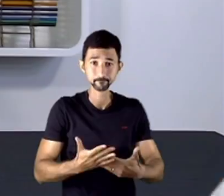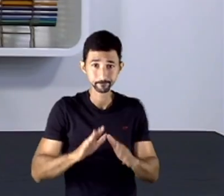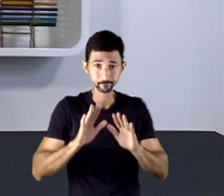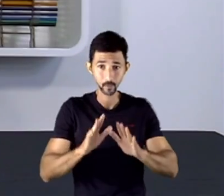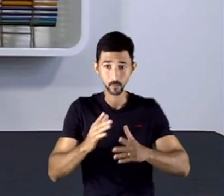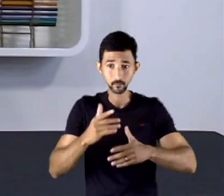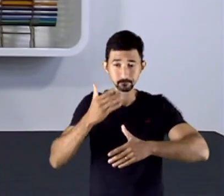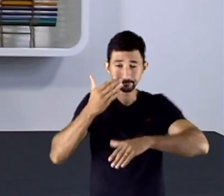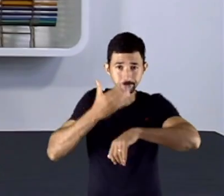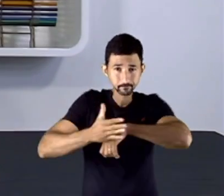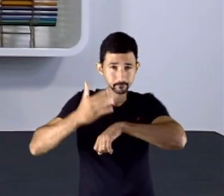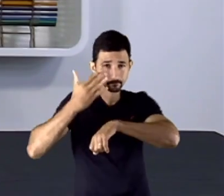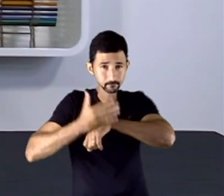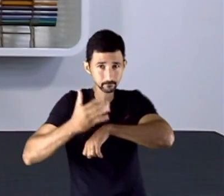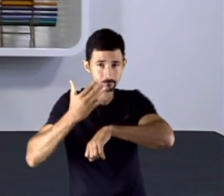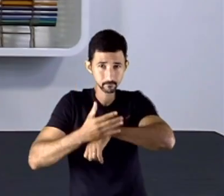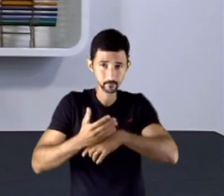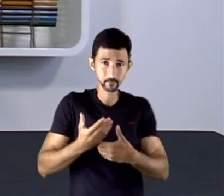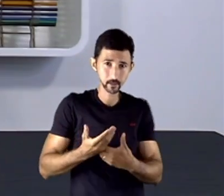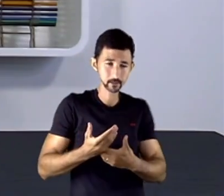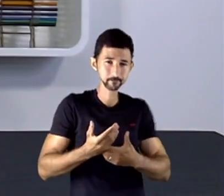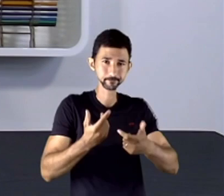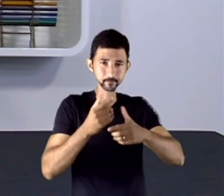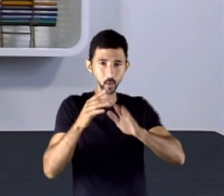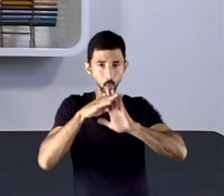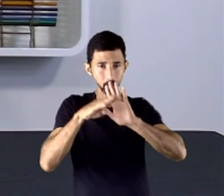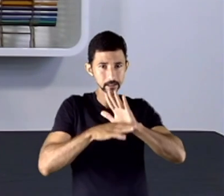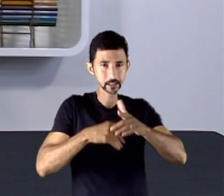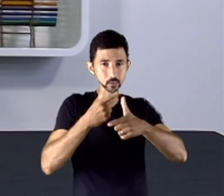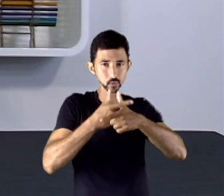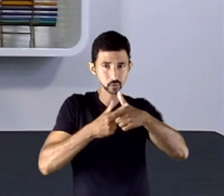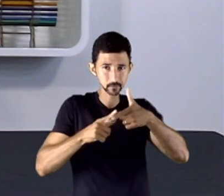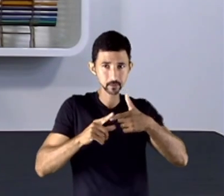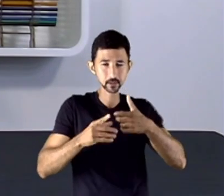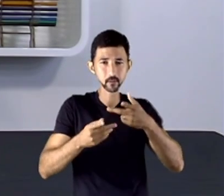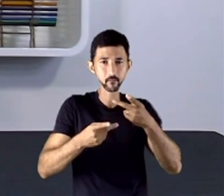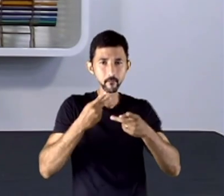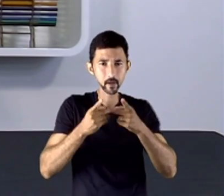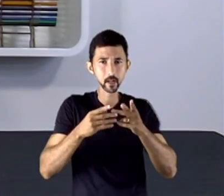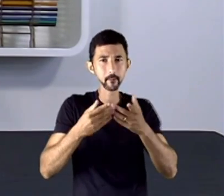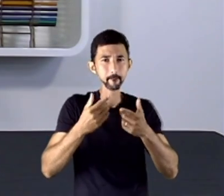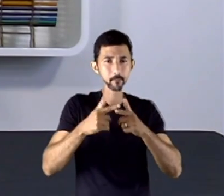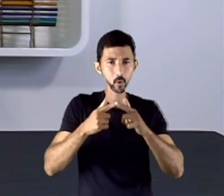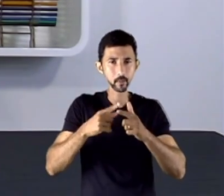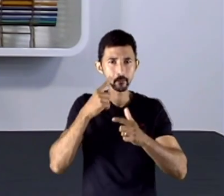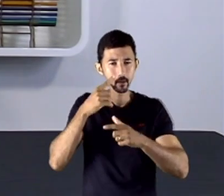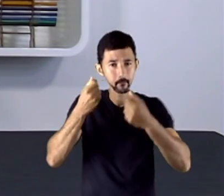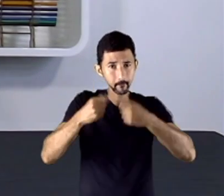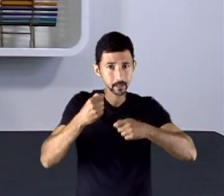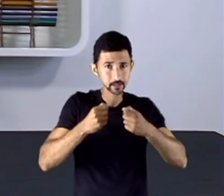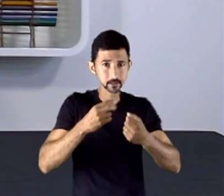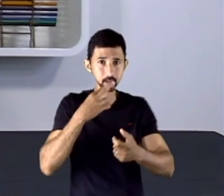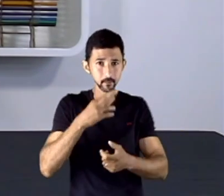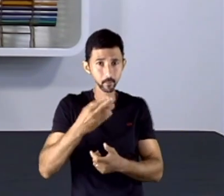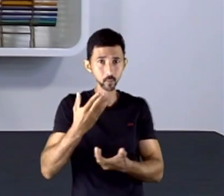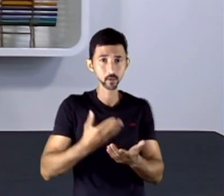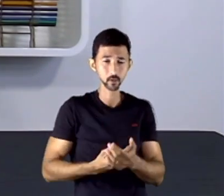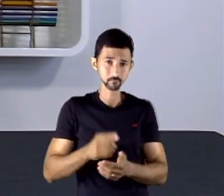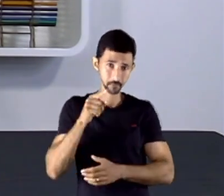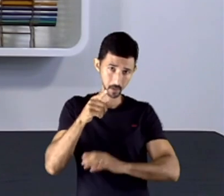Para treinar agora esses critérios de divisibilidade, eu trouxe uma situação problema que vocês vão precisar fazer